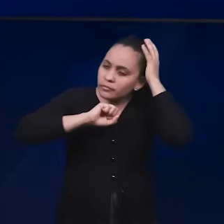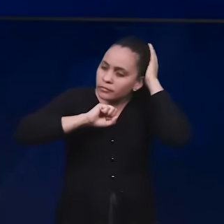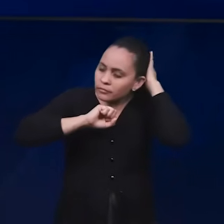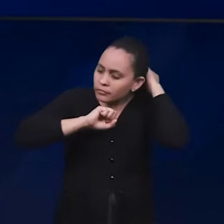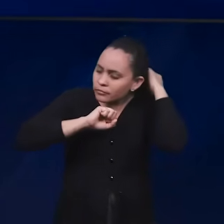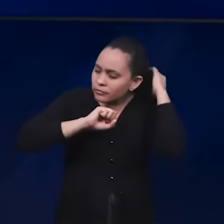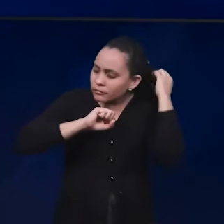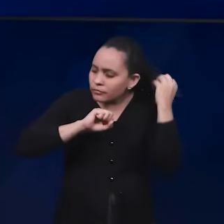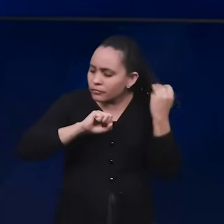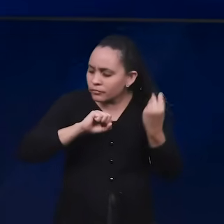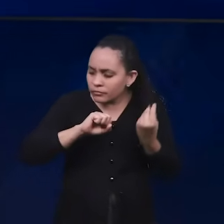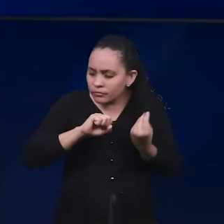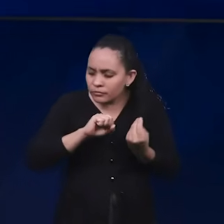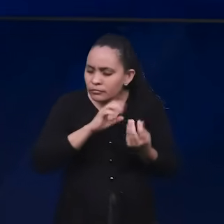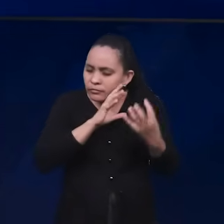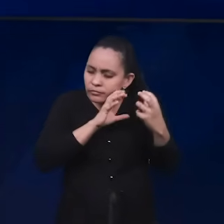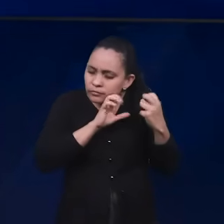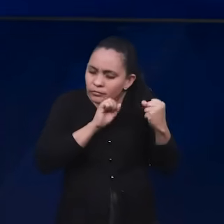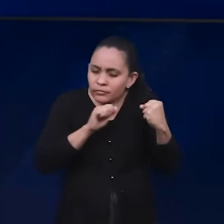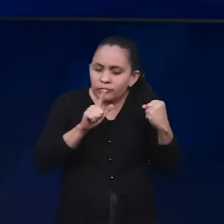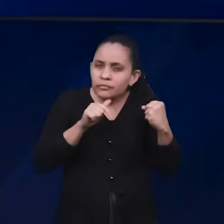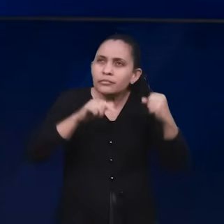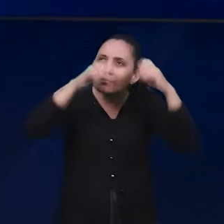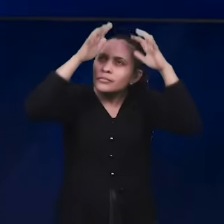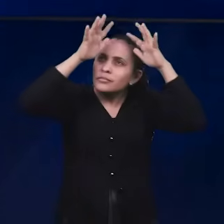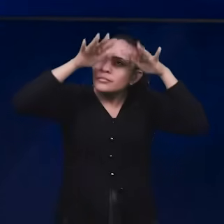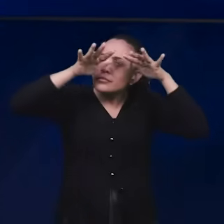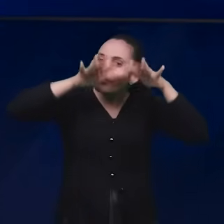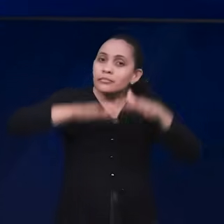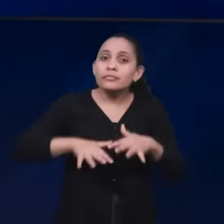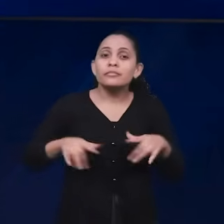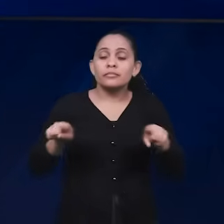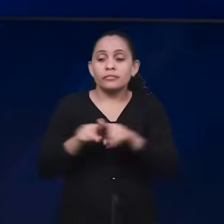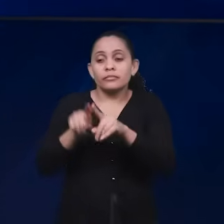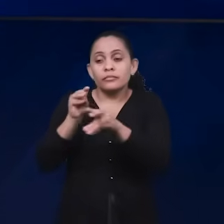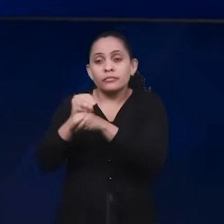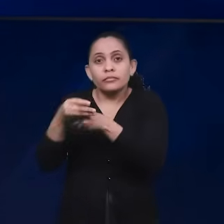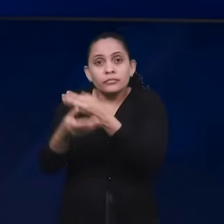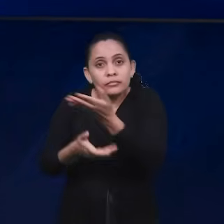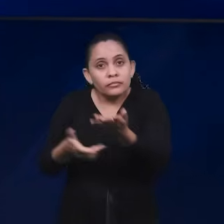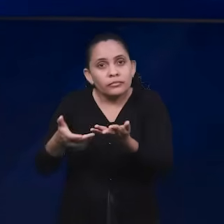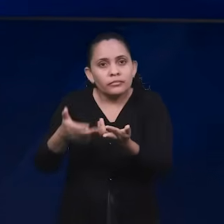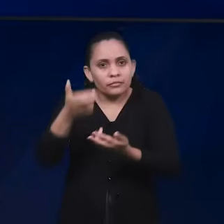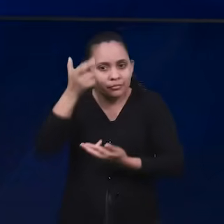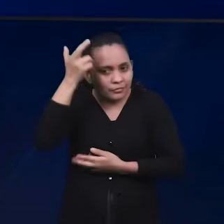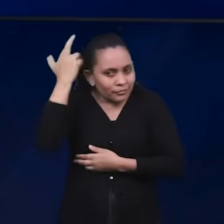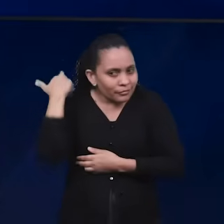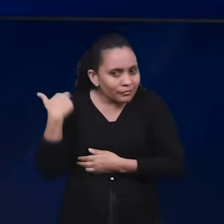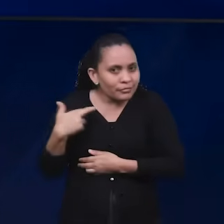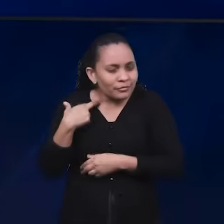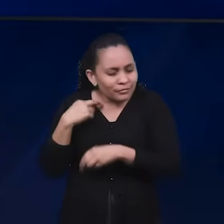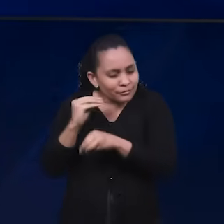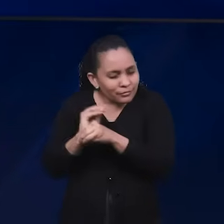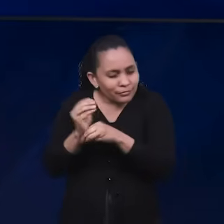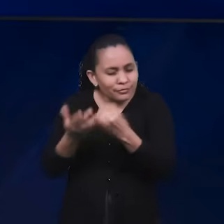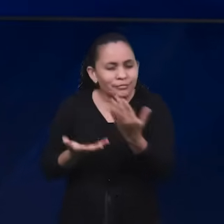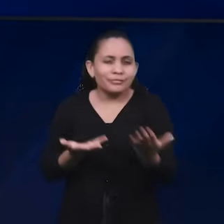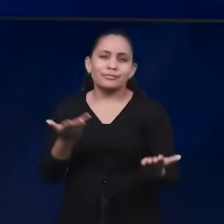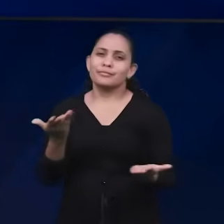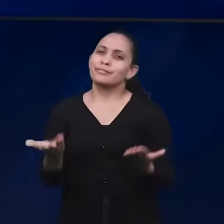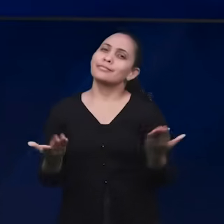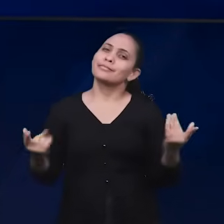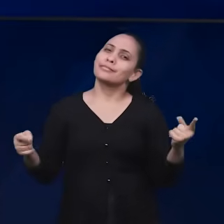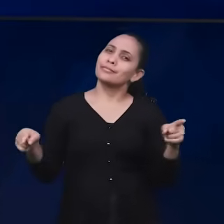molhados pelo orvalho, enquanto ele ficava ali, cuidando das ovelhas. Então,